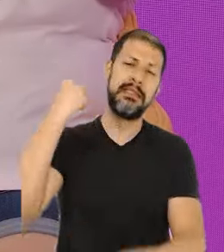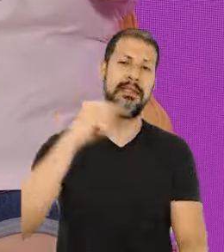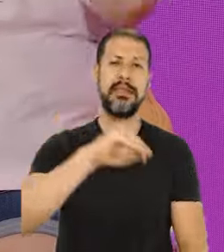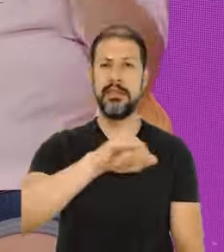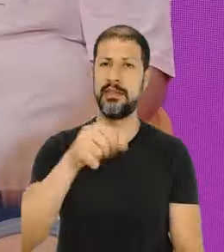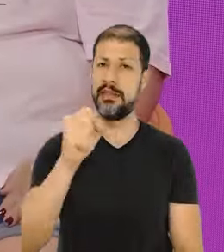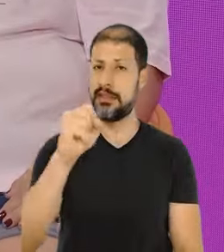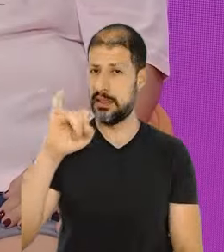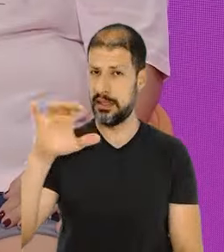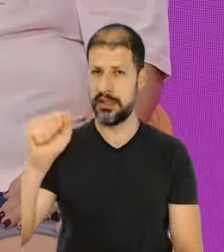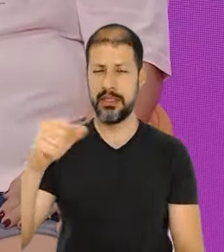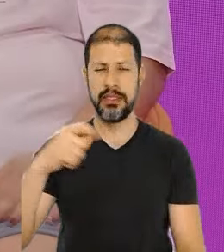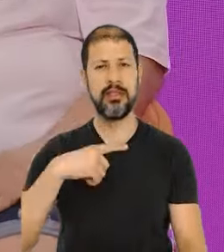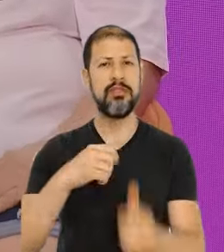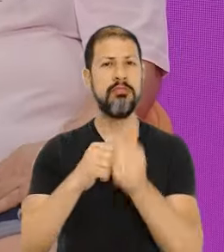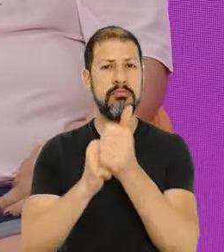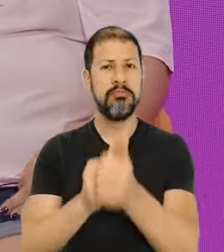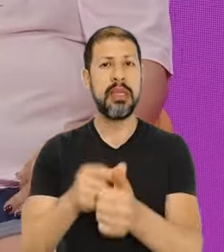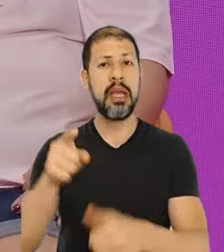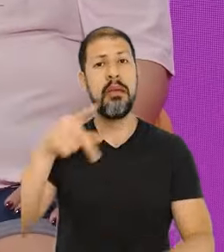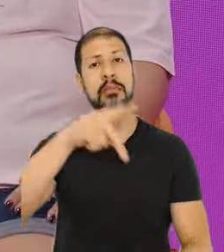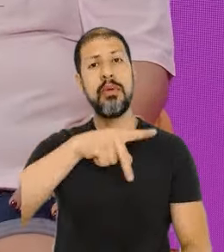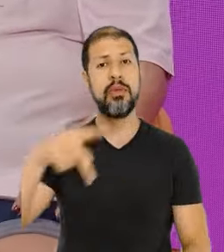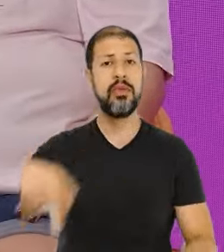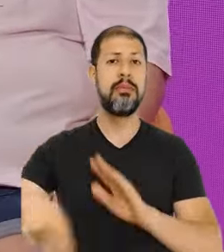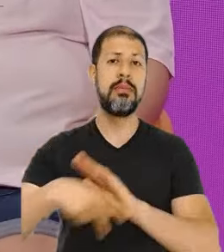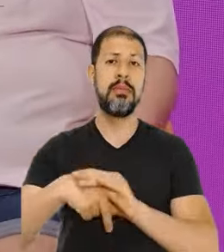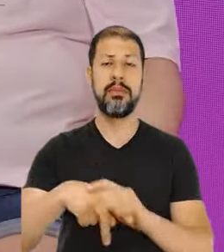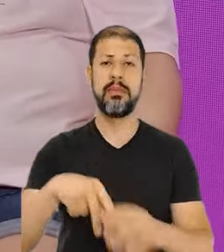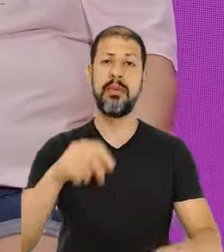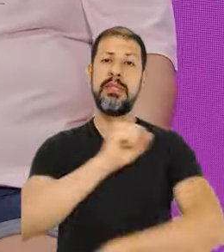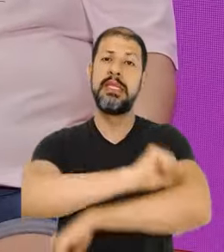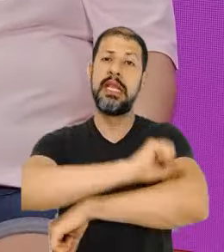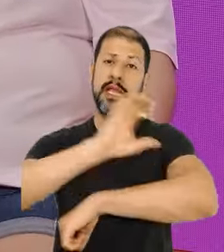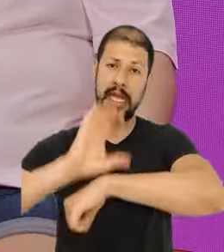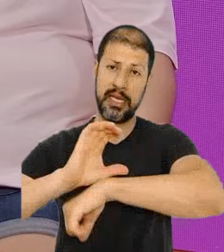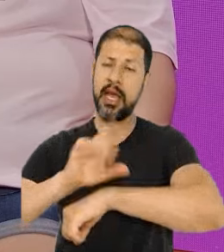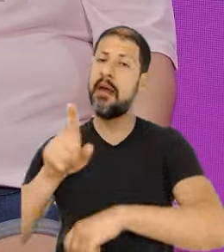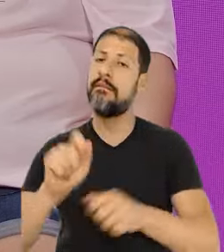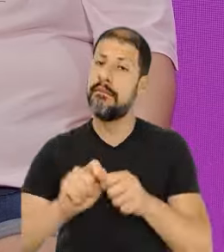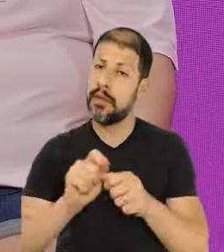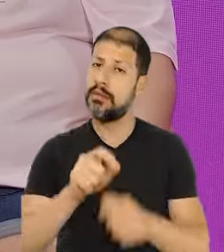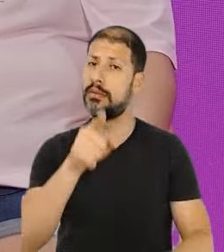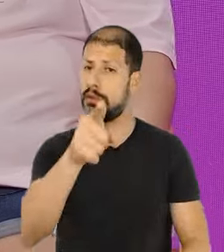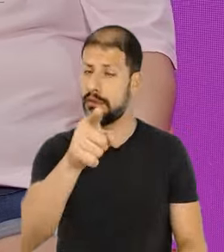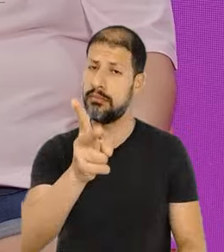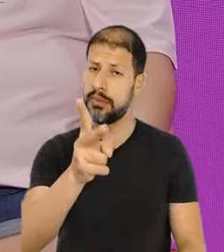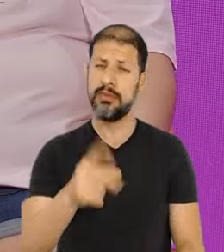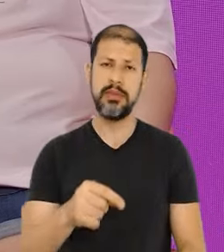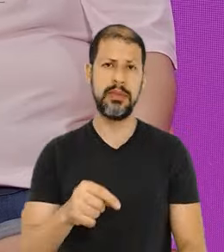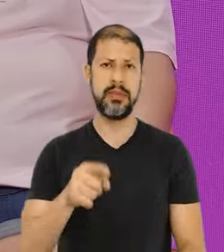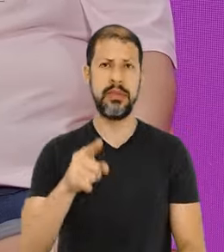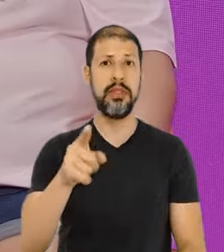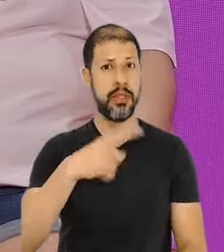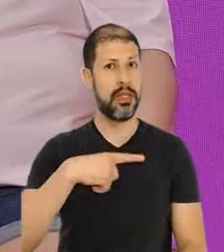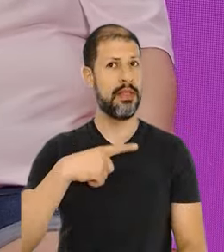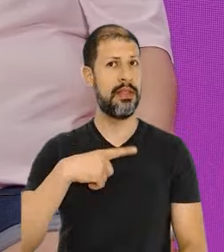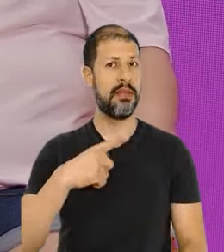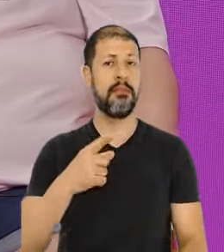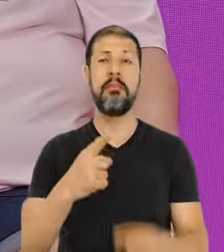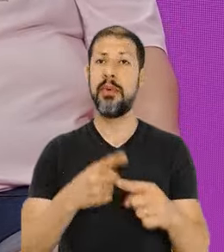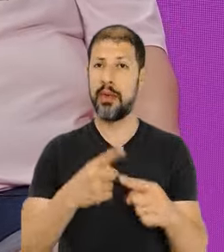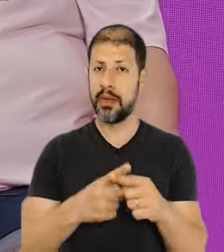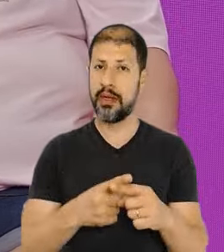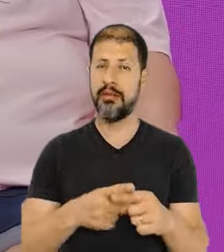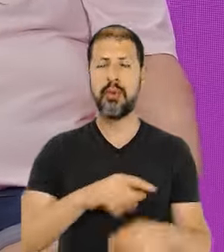fazia vivência ela é uma professora do Senac e ela tá fazendo exatamente isso que inclusive nós estamos comprando porque a